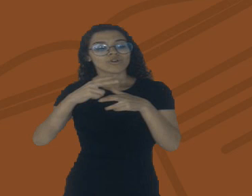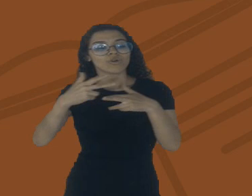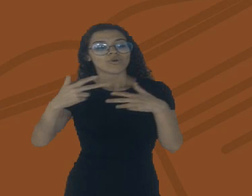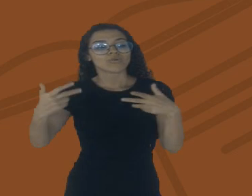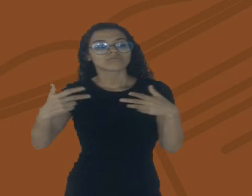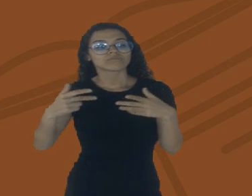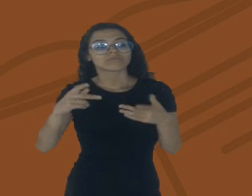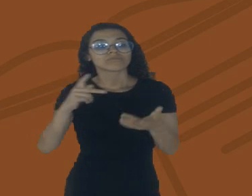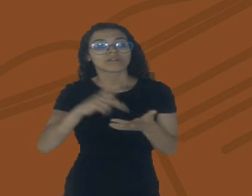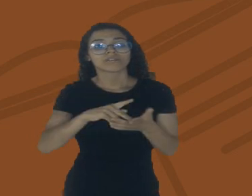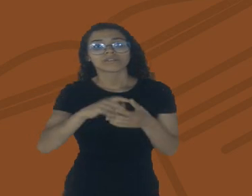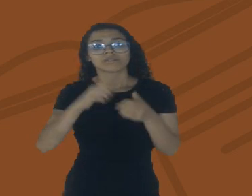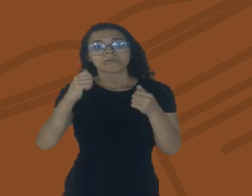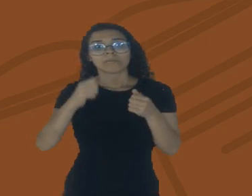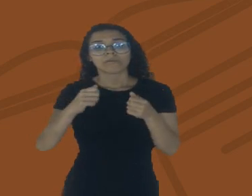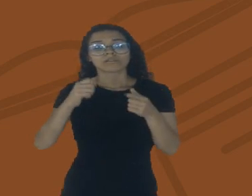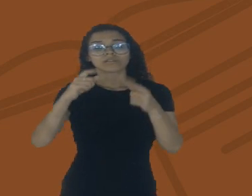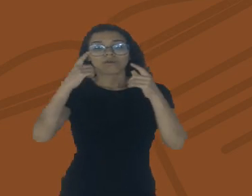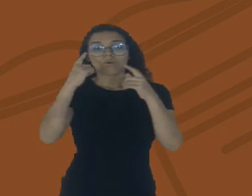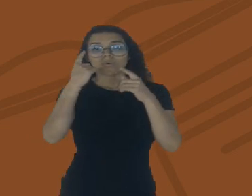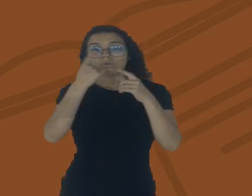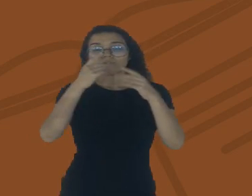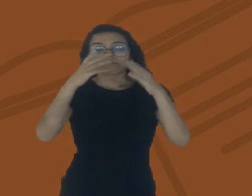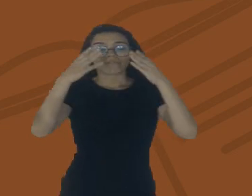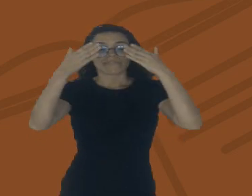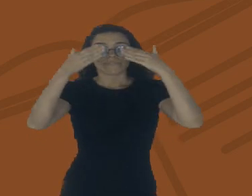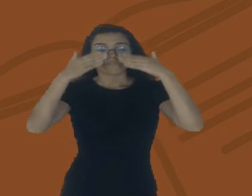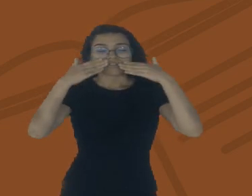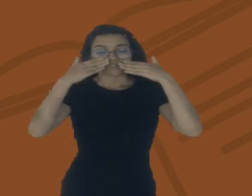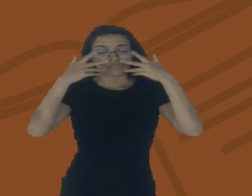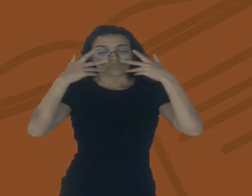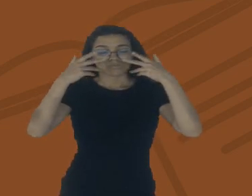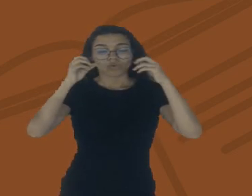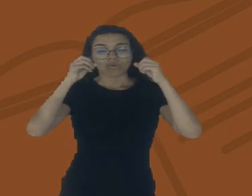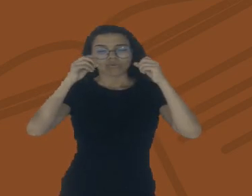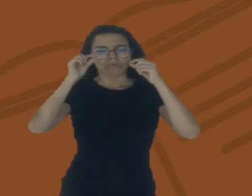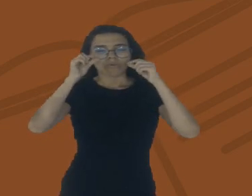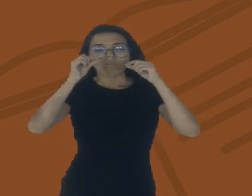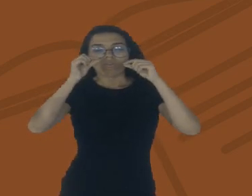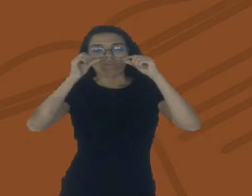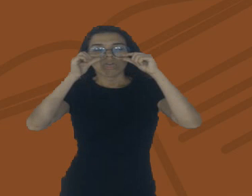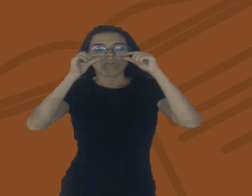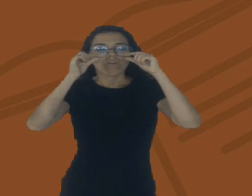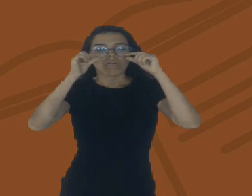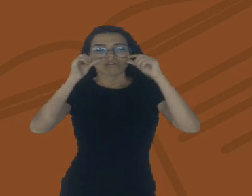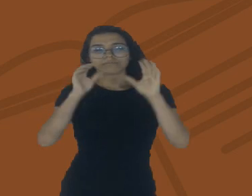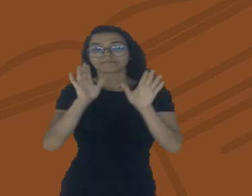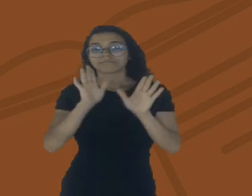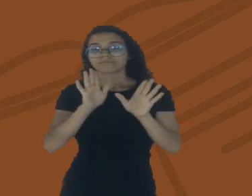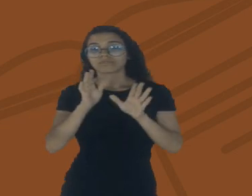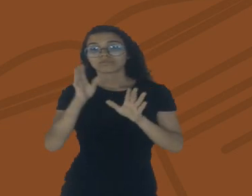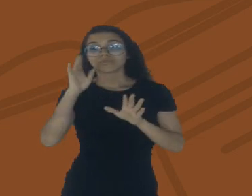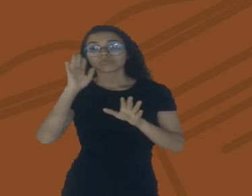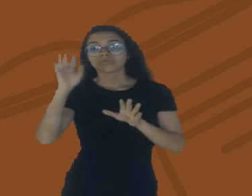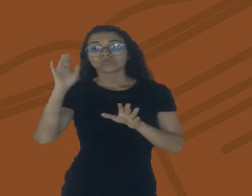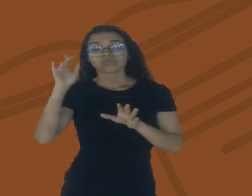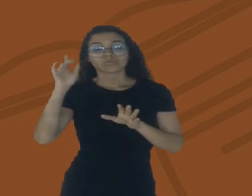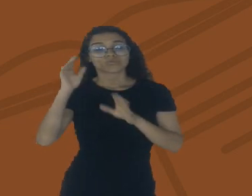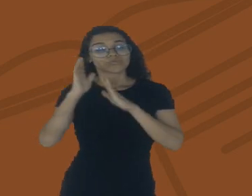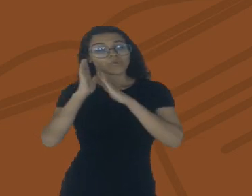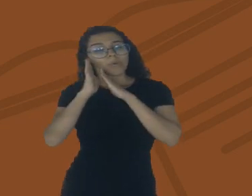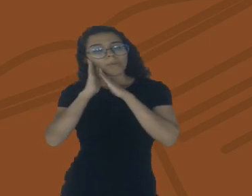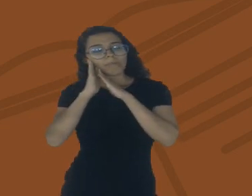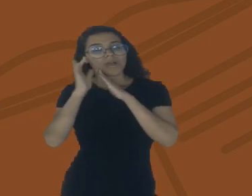estar fechados ou entreabertos. Então, para vocês verem que o sono é um estado fisiológico, então é uma ação que o nosso